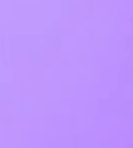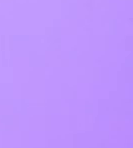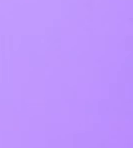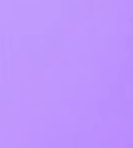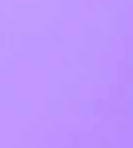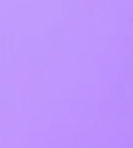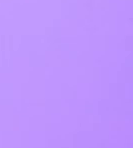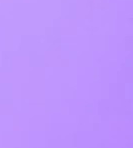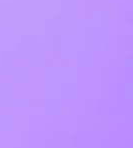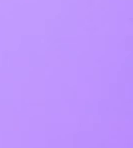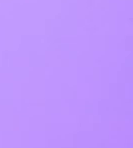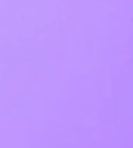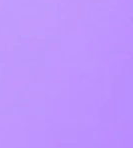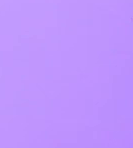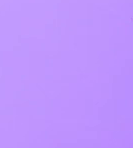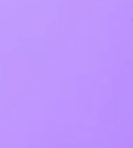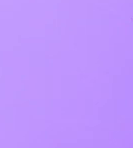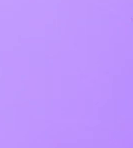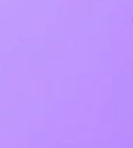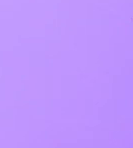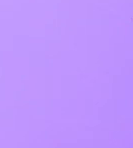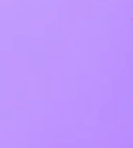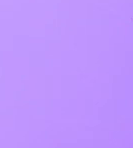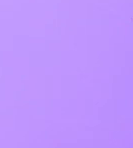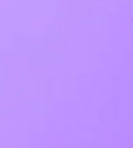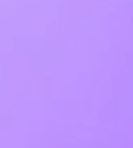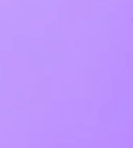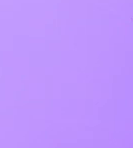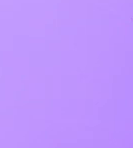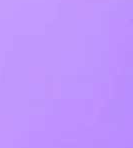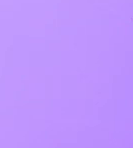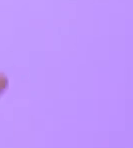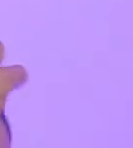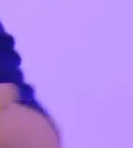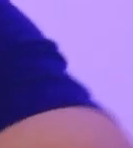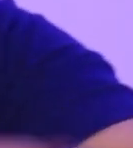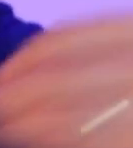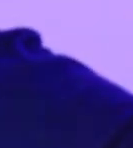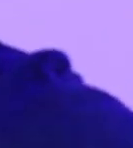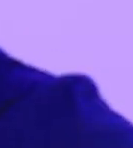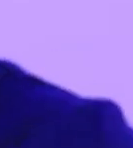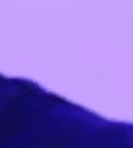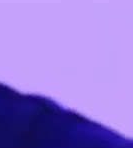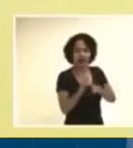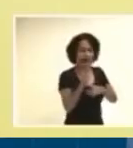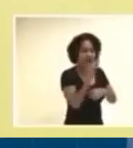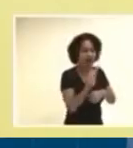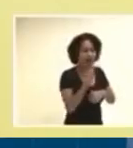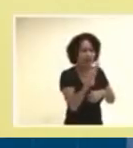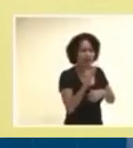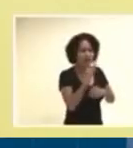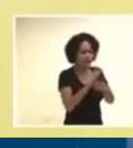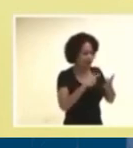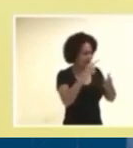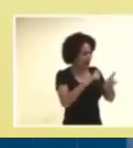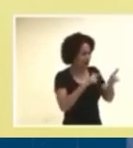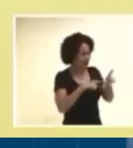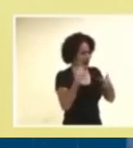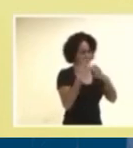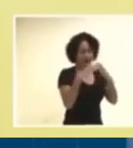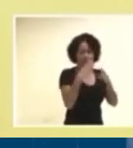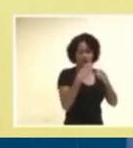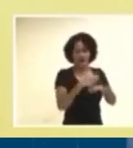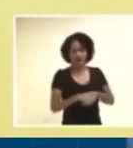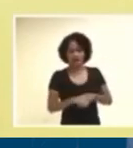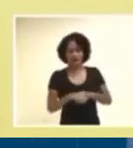numa live aí que ele fez recentemente que ele espera, no carnaval fora de época em Belém, um grande cortejo. Cortejo, eu consigo imaginar, Edmilson.